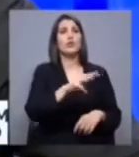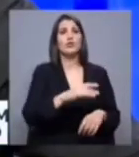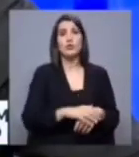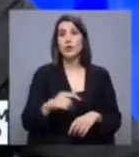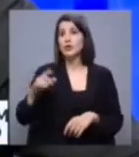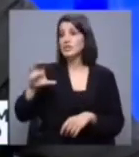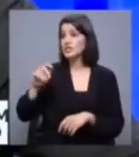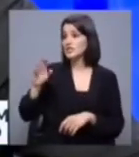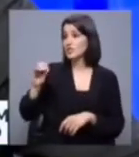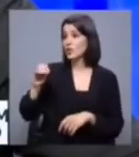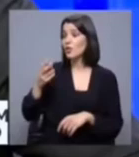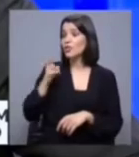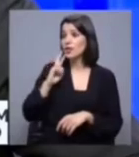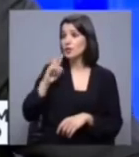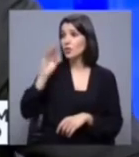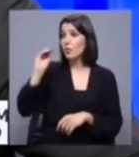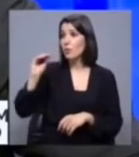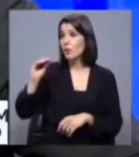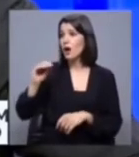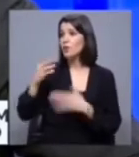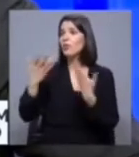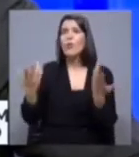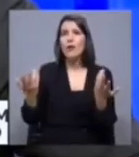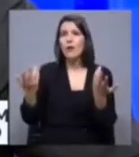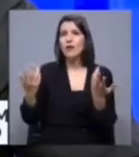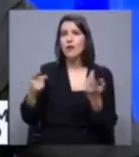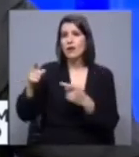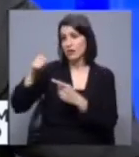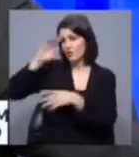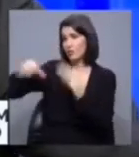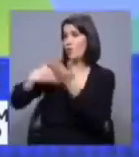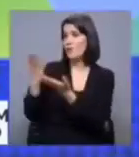foi diretor, era de um banco, era de uma holding.